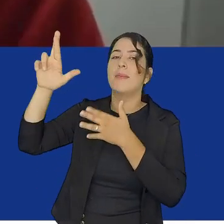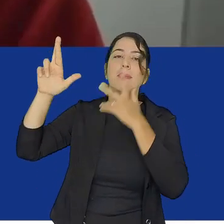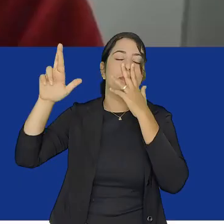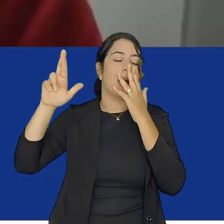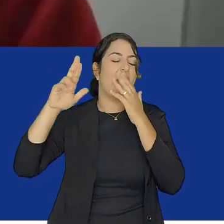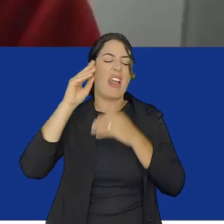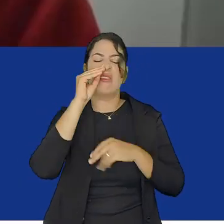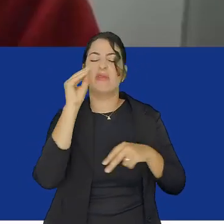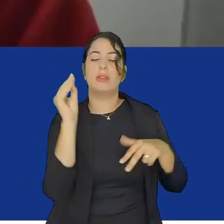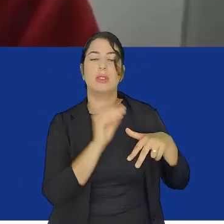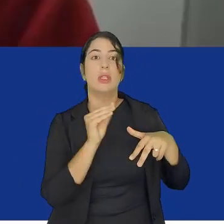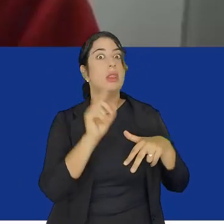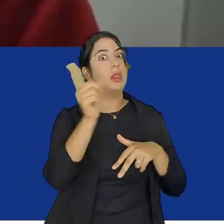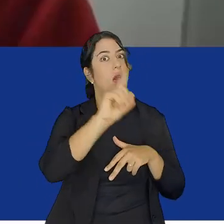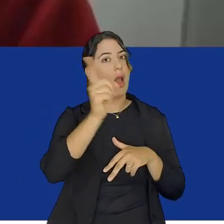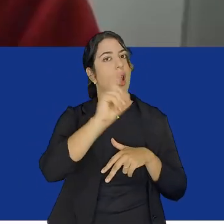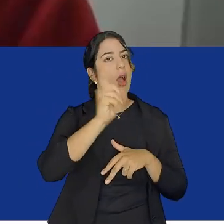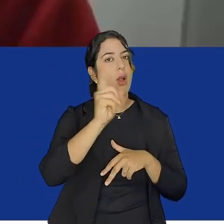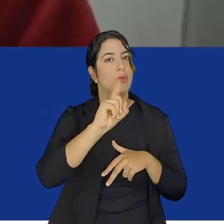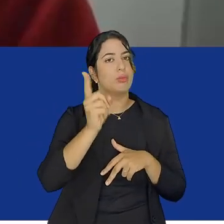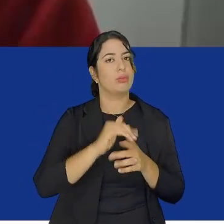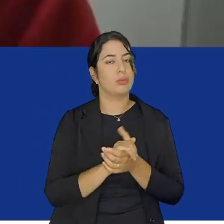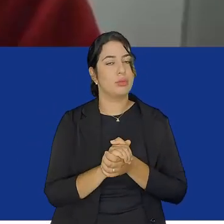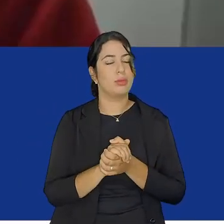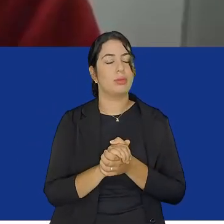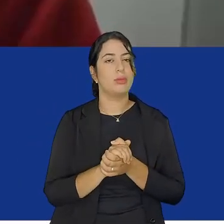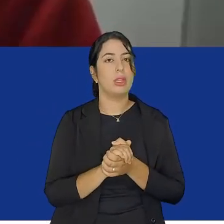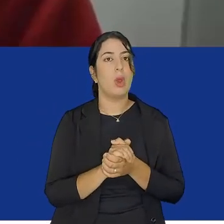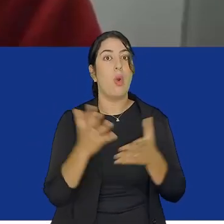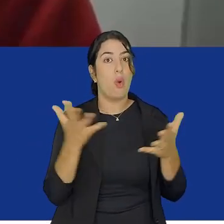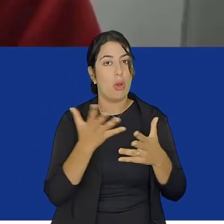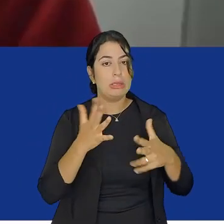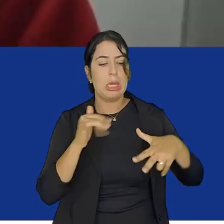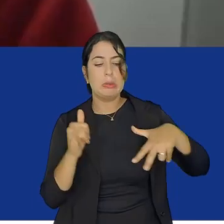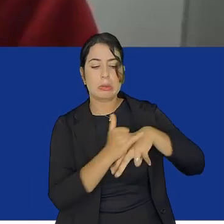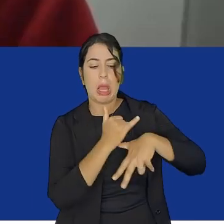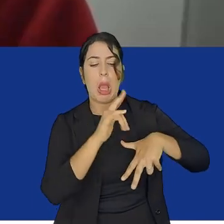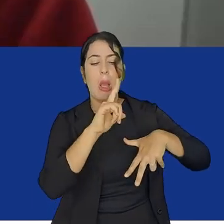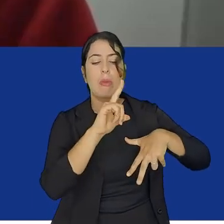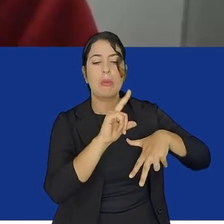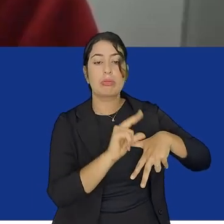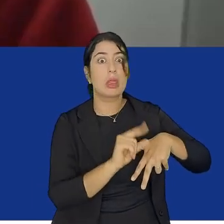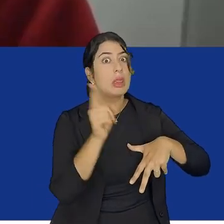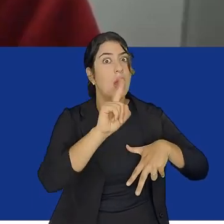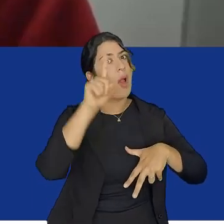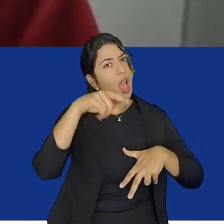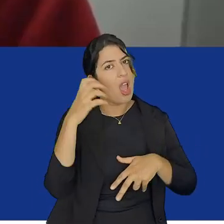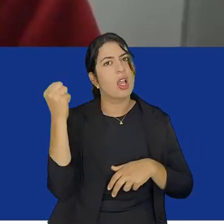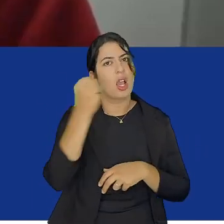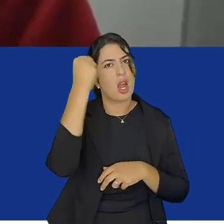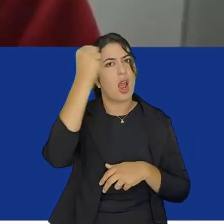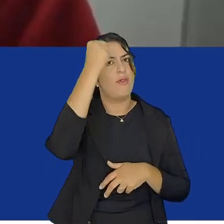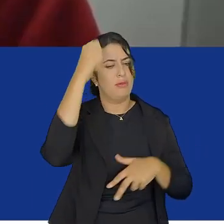está desconsiderando de quem é vítima. Não, nós não estamos desconsiderando ou diminuindo. É muito grave o